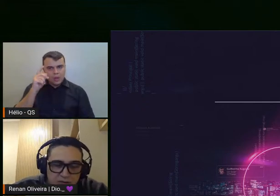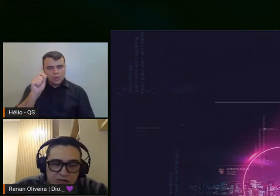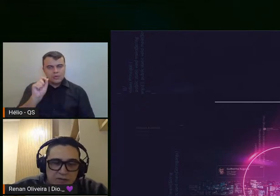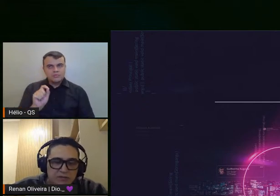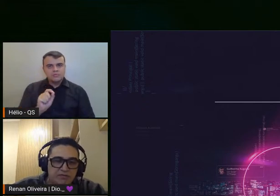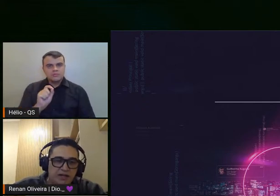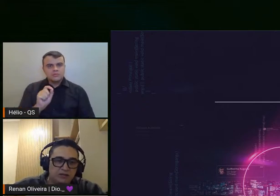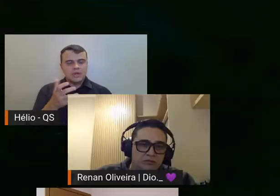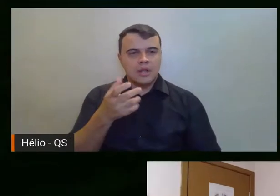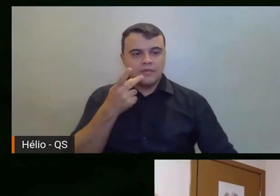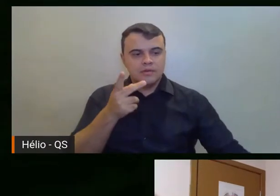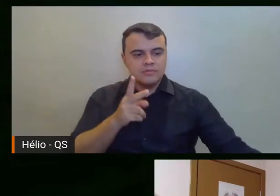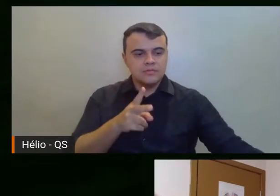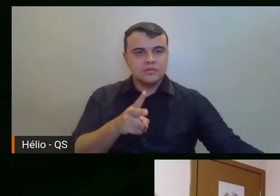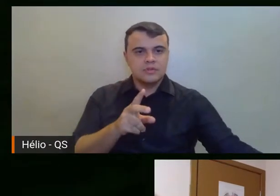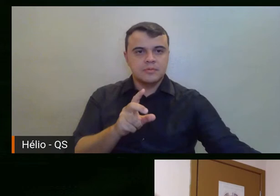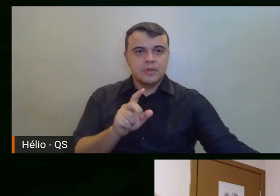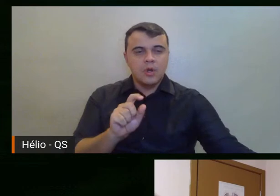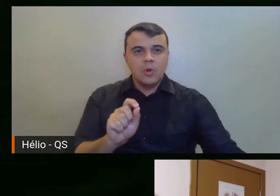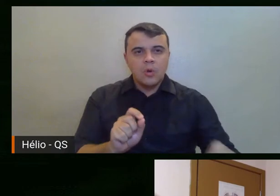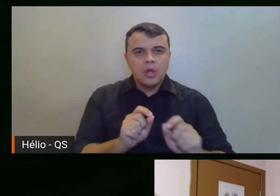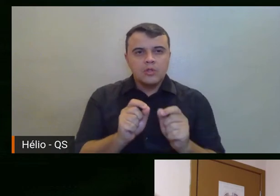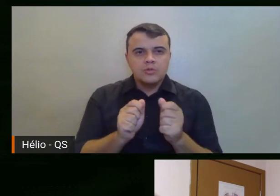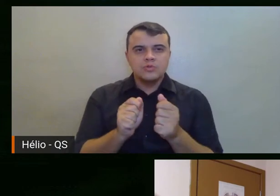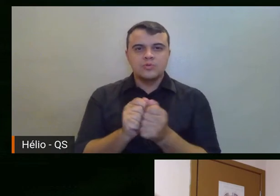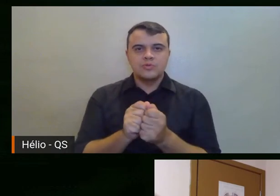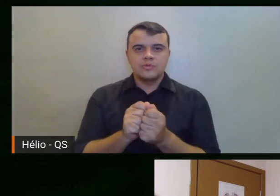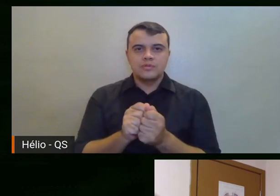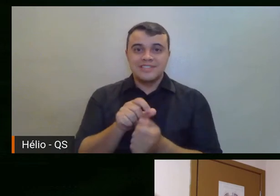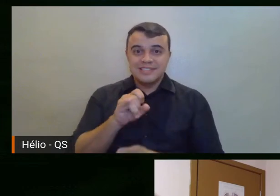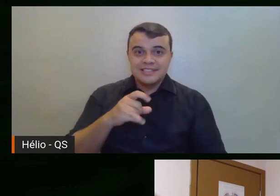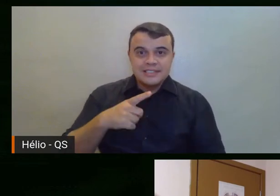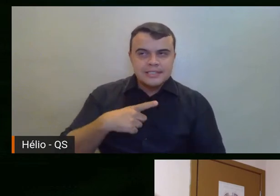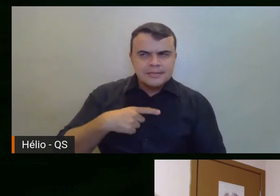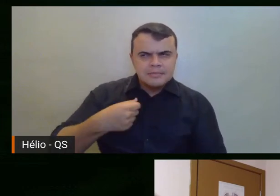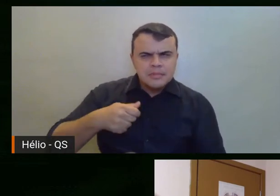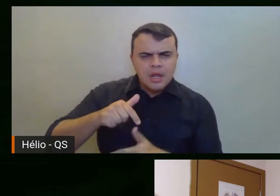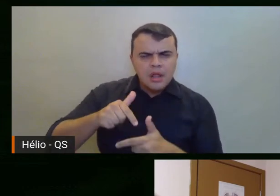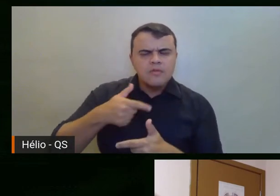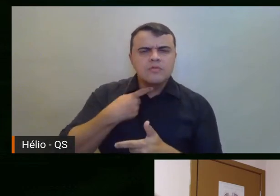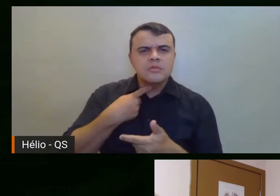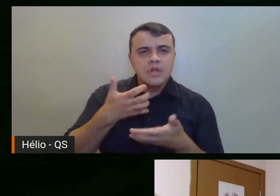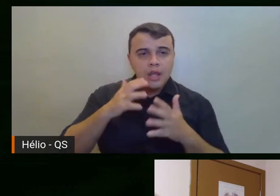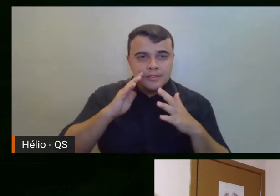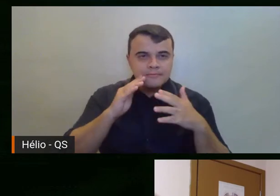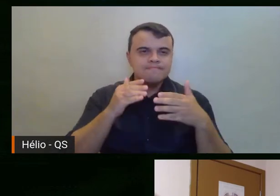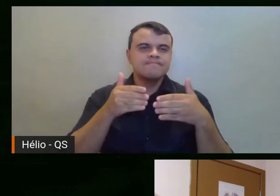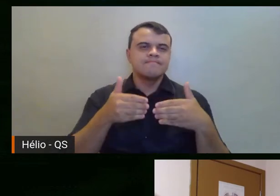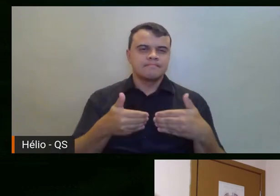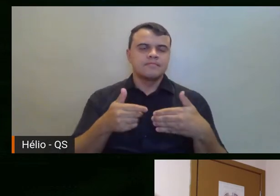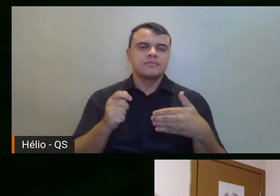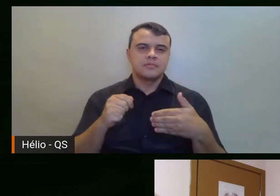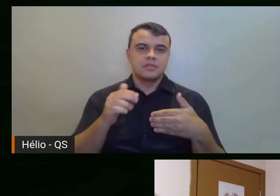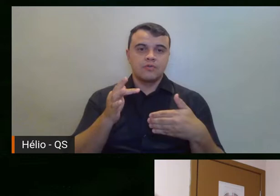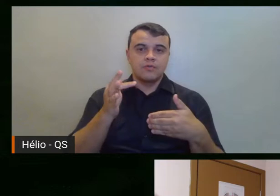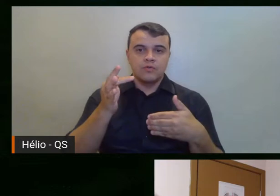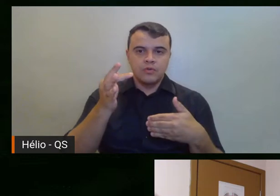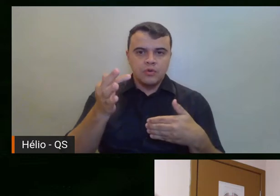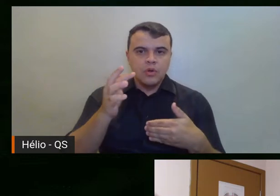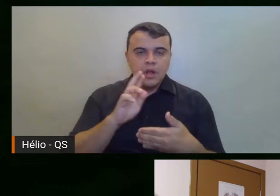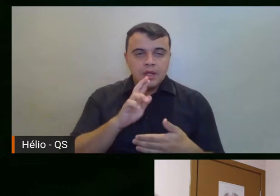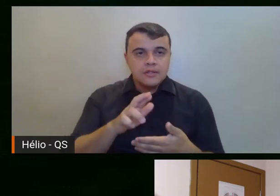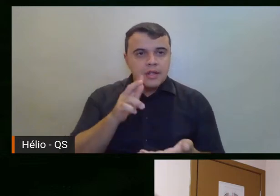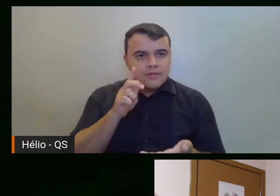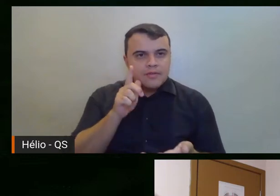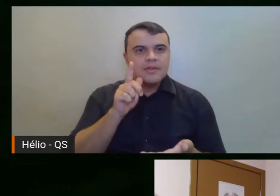que eu sempre falo é quanto você se dedica esse vai serão seus resultados que você vai